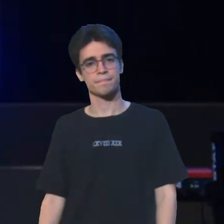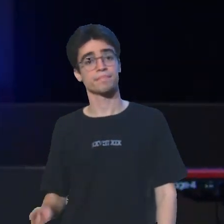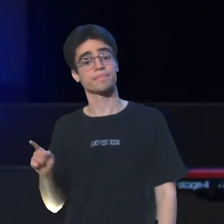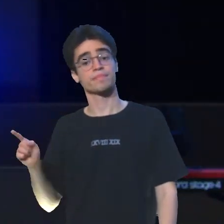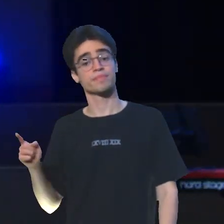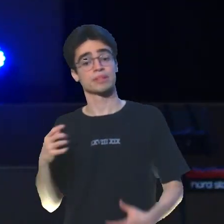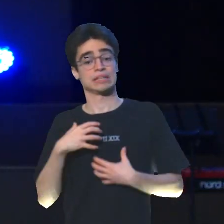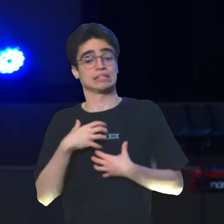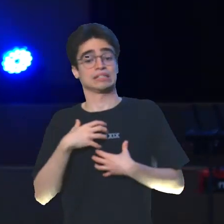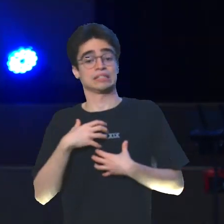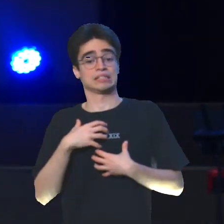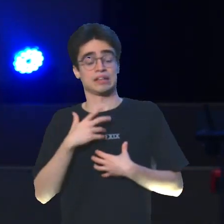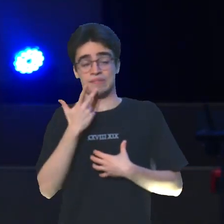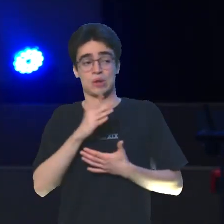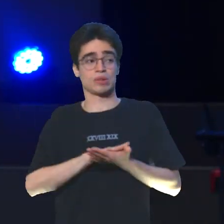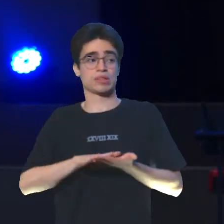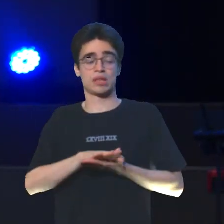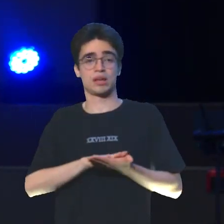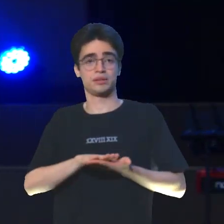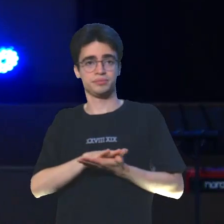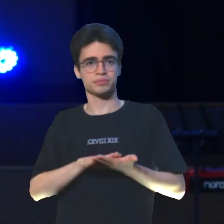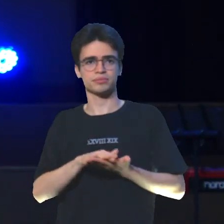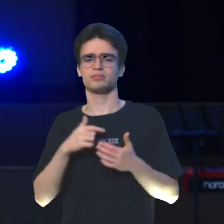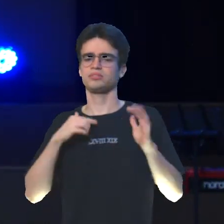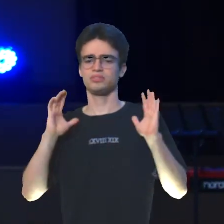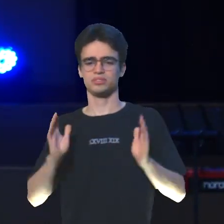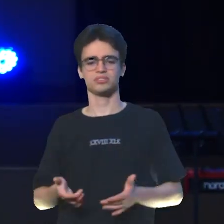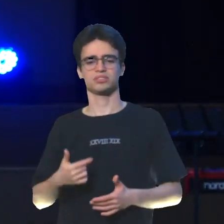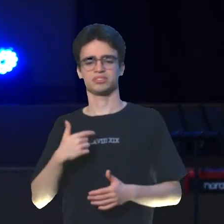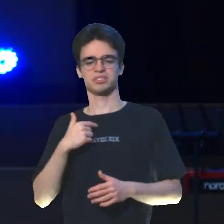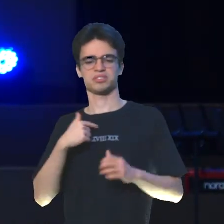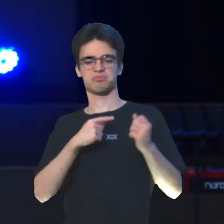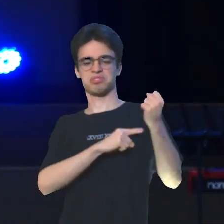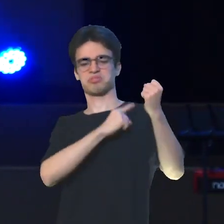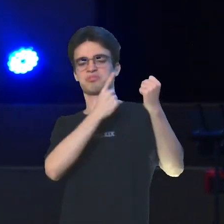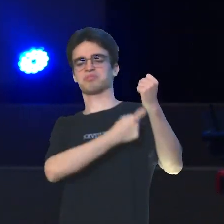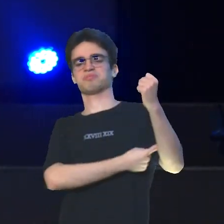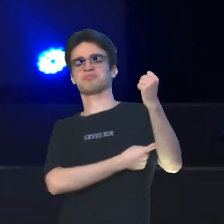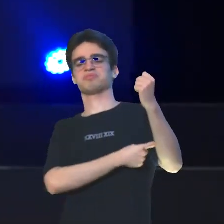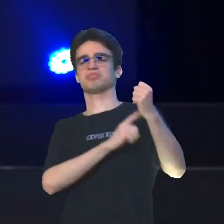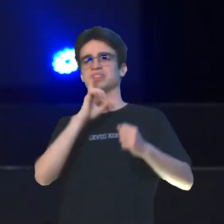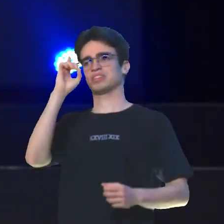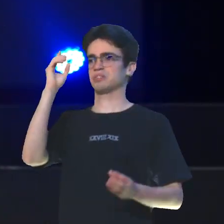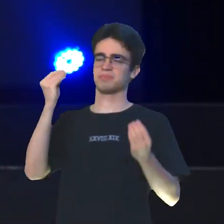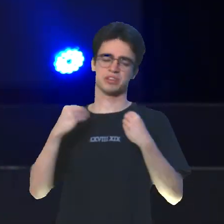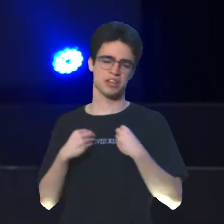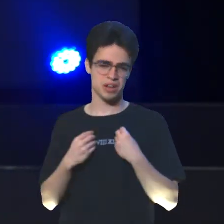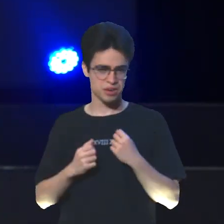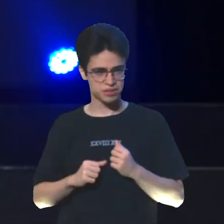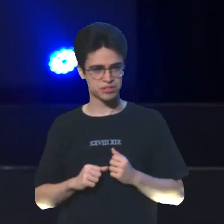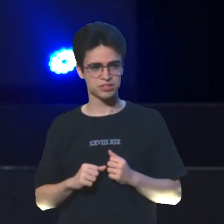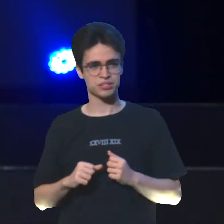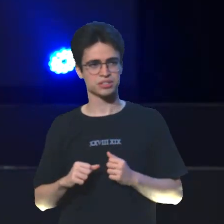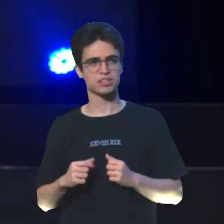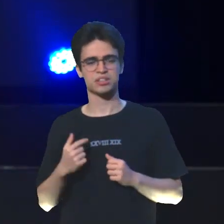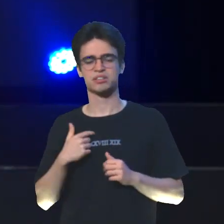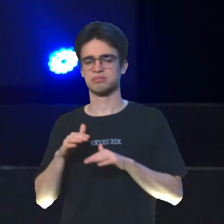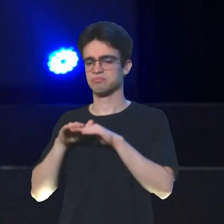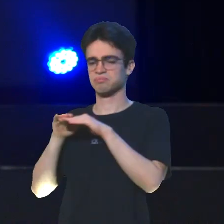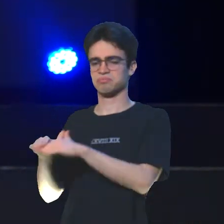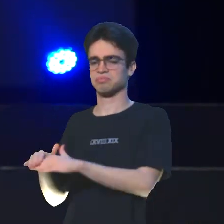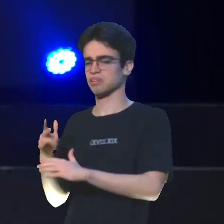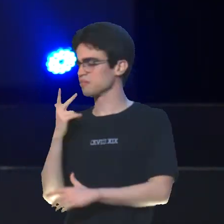Aí ele, sem jeito, não falou nada. E eu já estava com uma autoridade assim, de Deus. Falei: